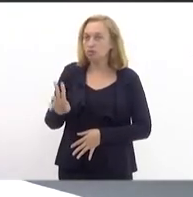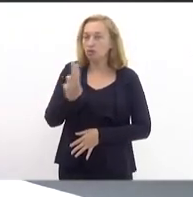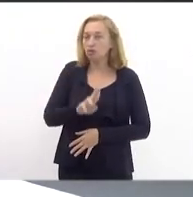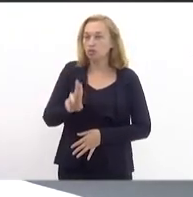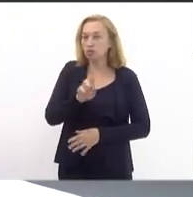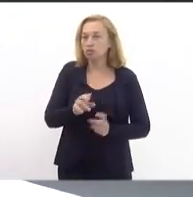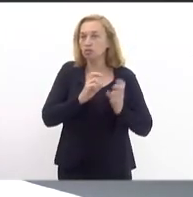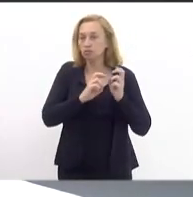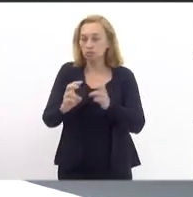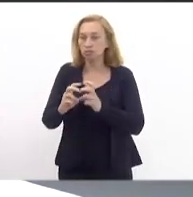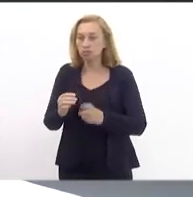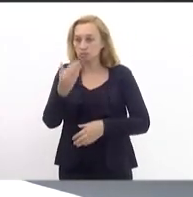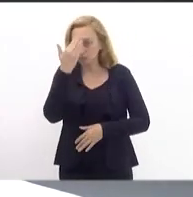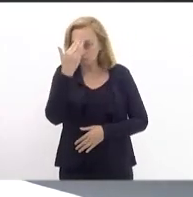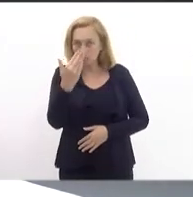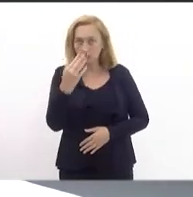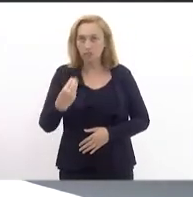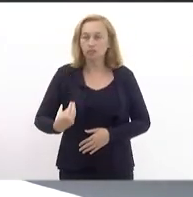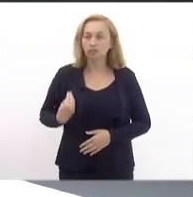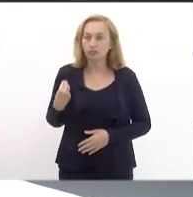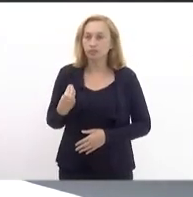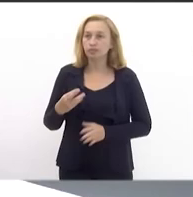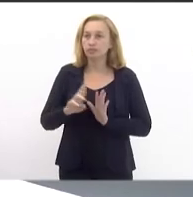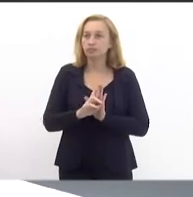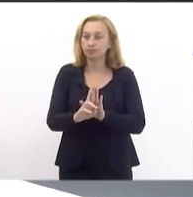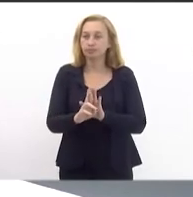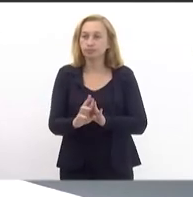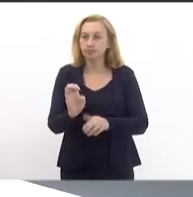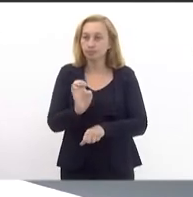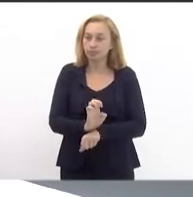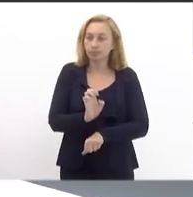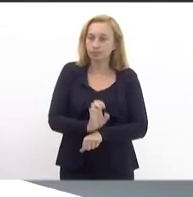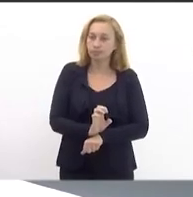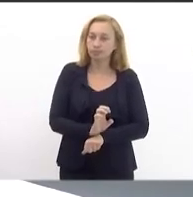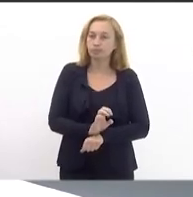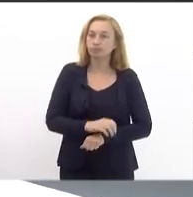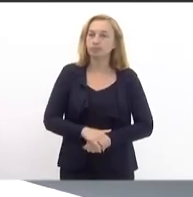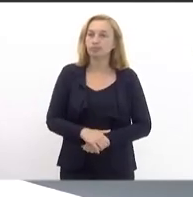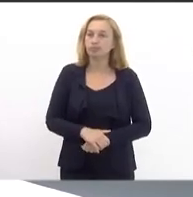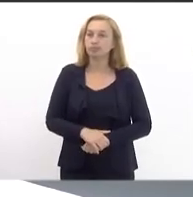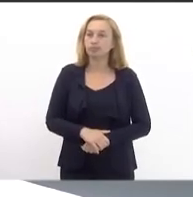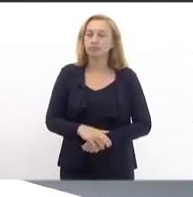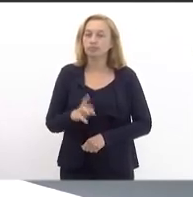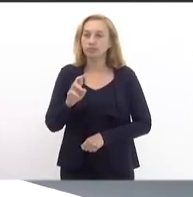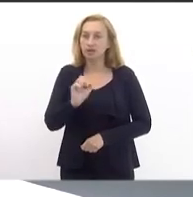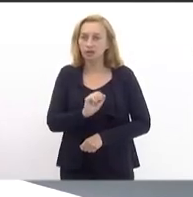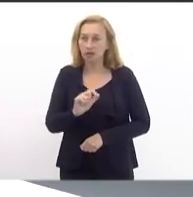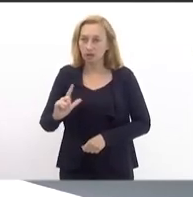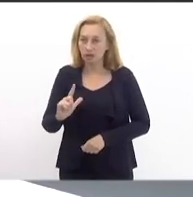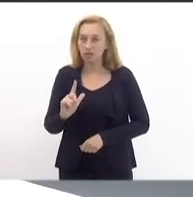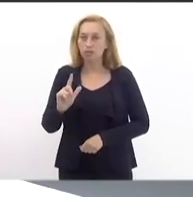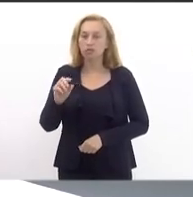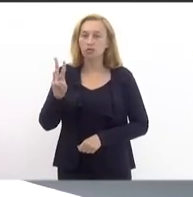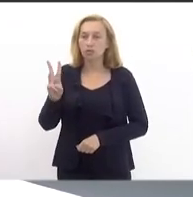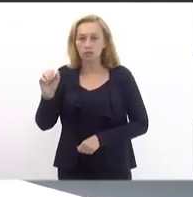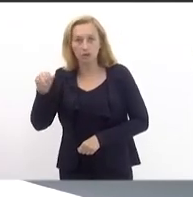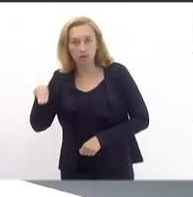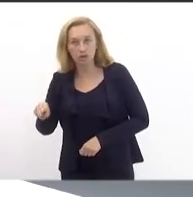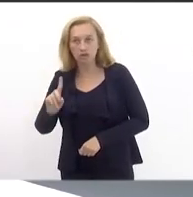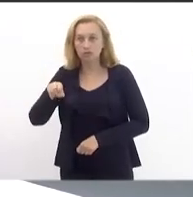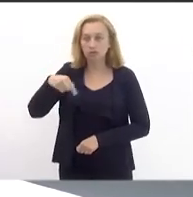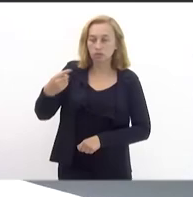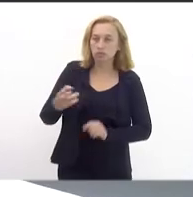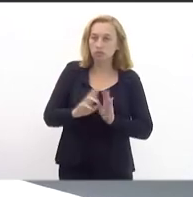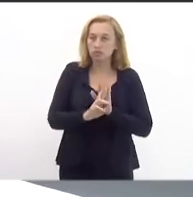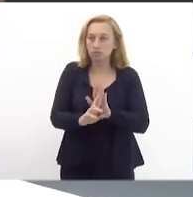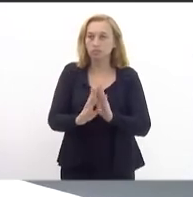ferroviário, agradecer a presença dos representantes do Estado que estiveram aqui hoje, doutora Raquel, doutor William, os demais representantes do